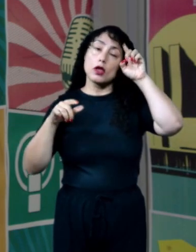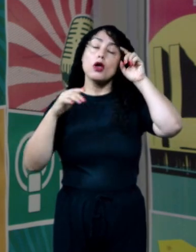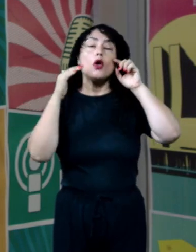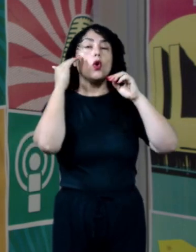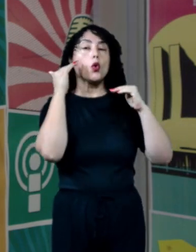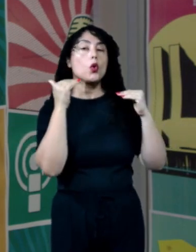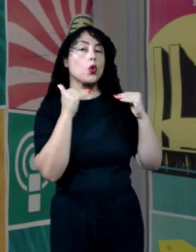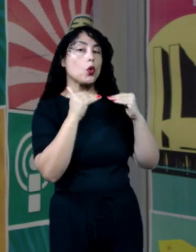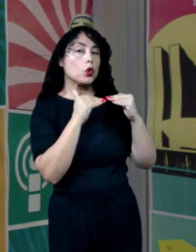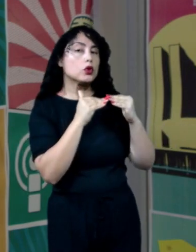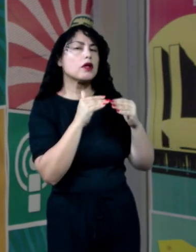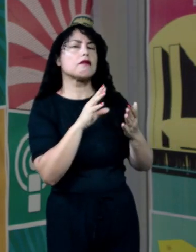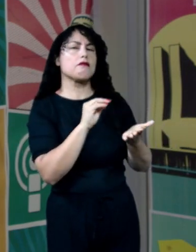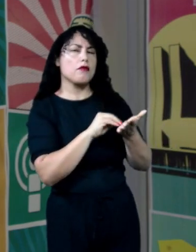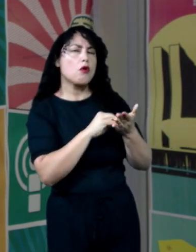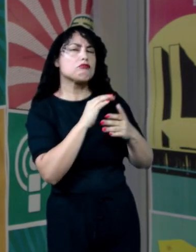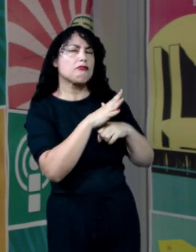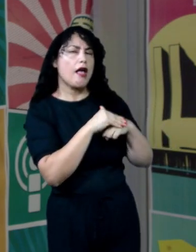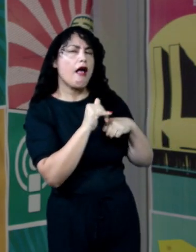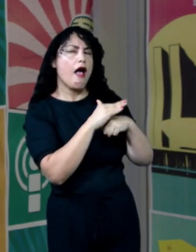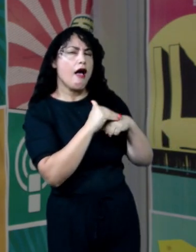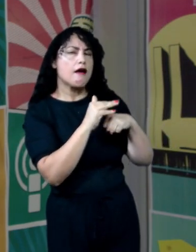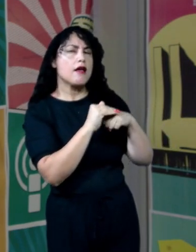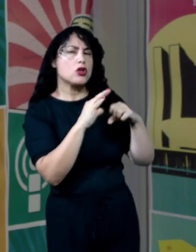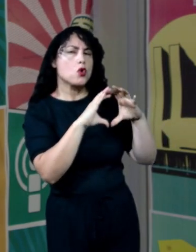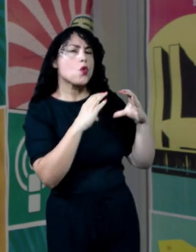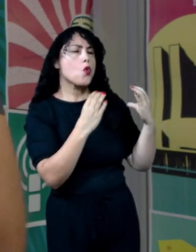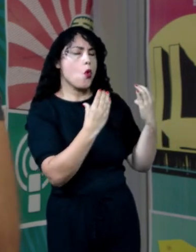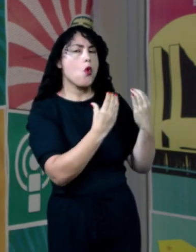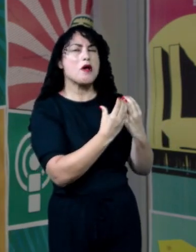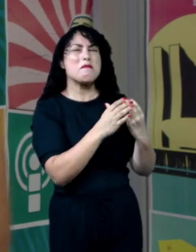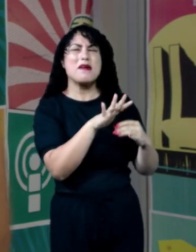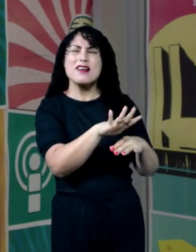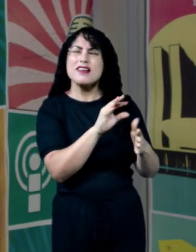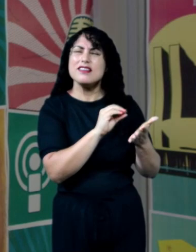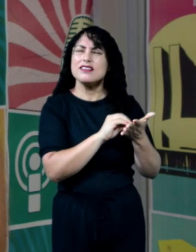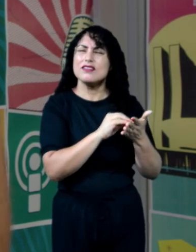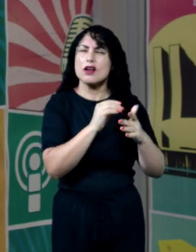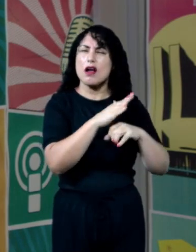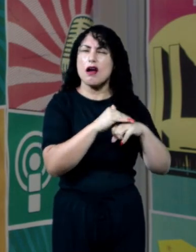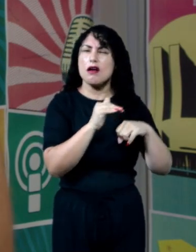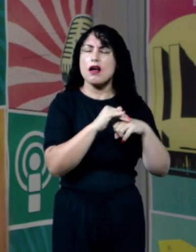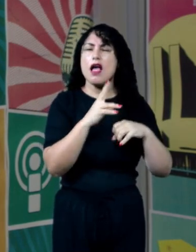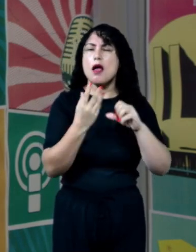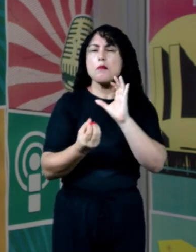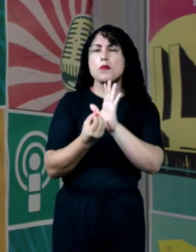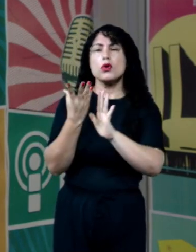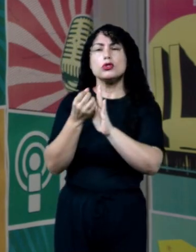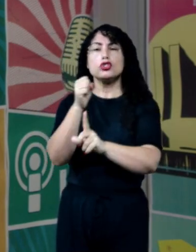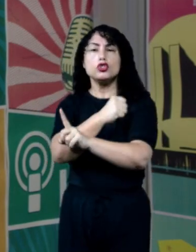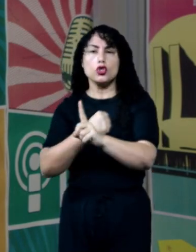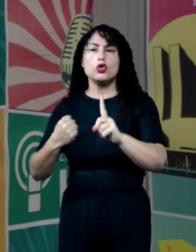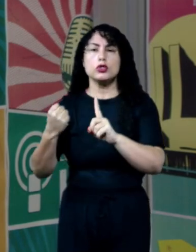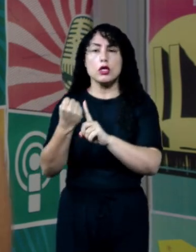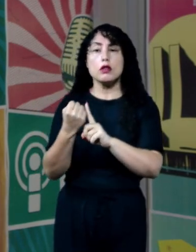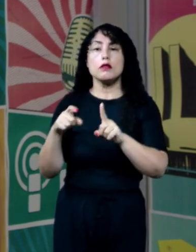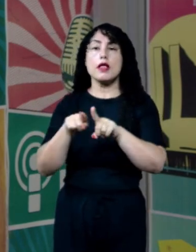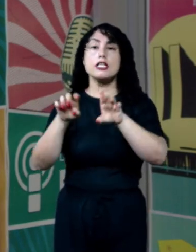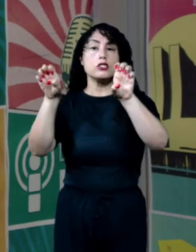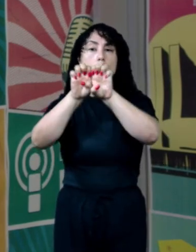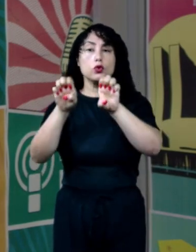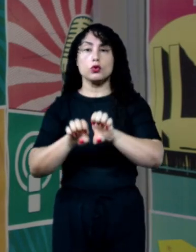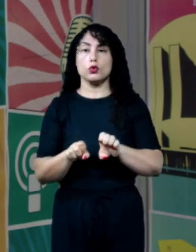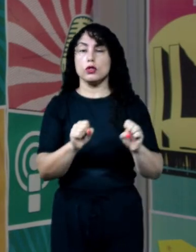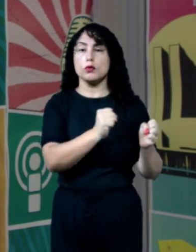sim que é uma questão de carência coletiva, mas essa carência eu entendo que ela é produzida socialmente também, né? Pelas estruturas de